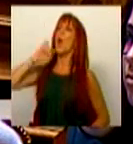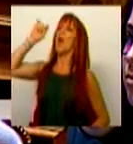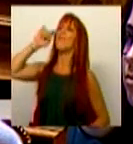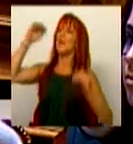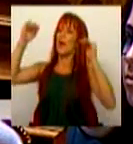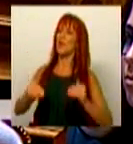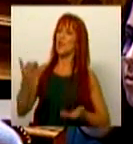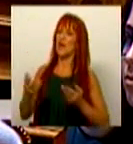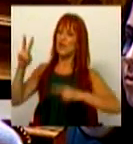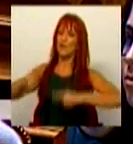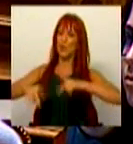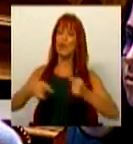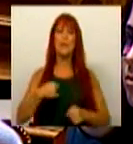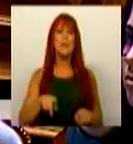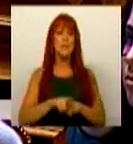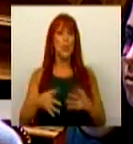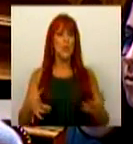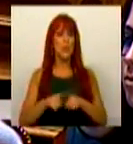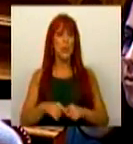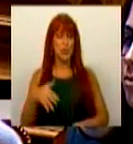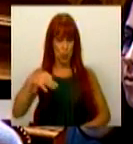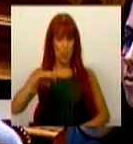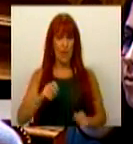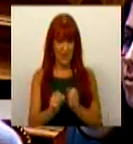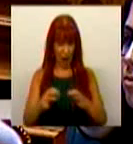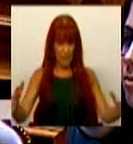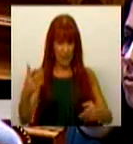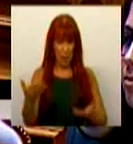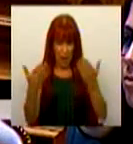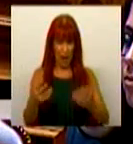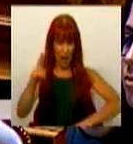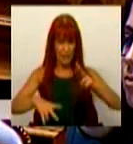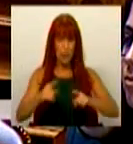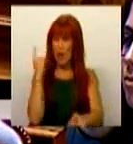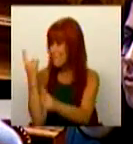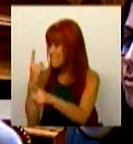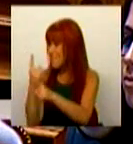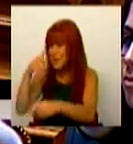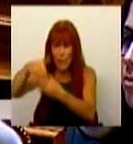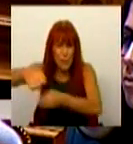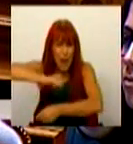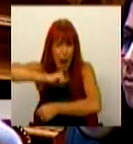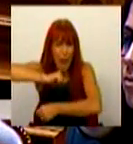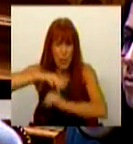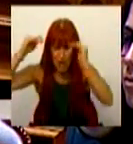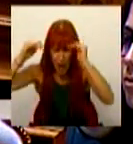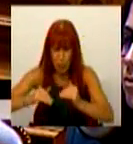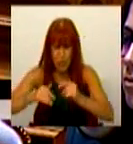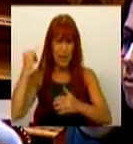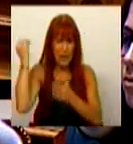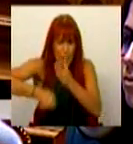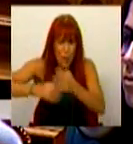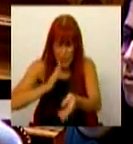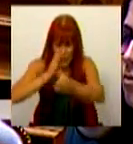fiscal. Mas os que hoje dizem sem reservas que o Partido Socialista aumentou a carga fiscal foram os mesmos que votaram contra a redução dos